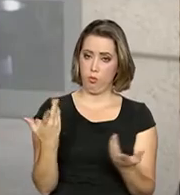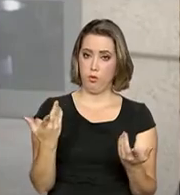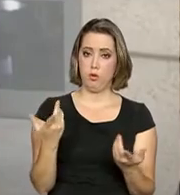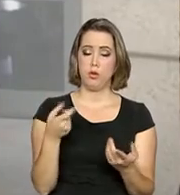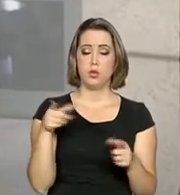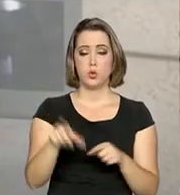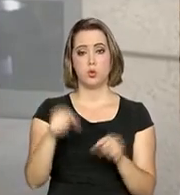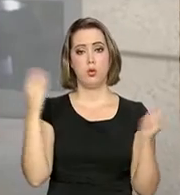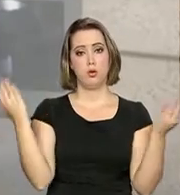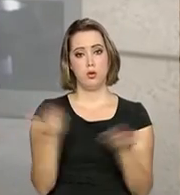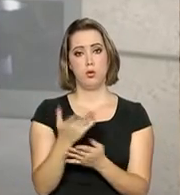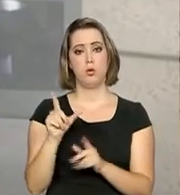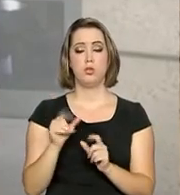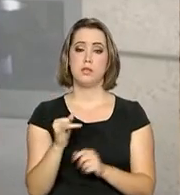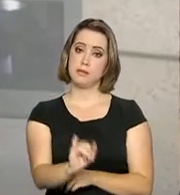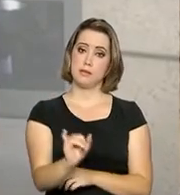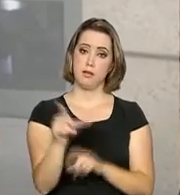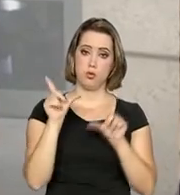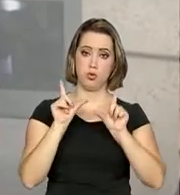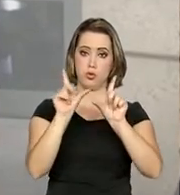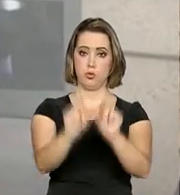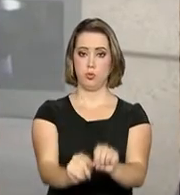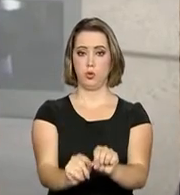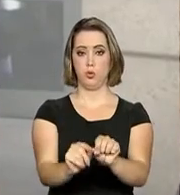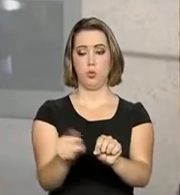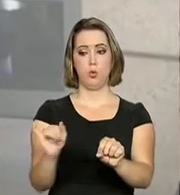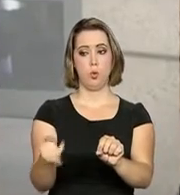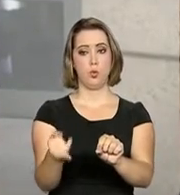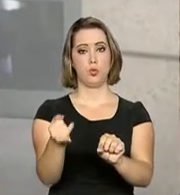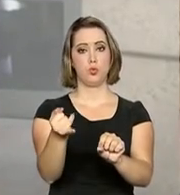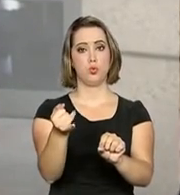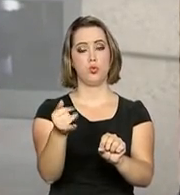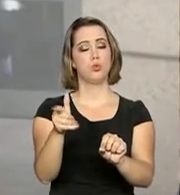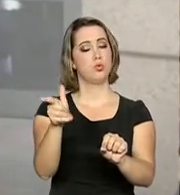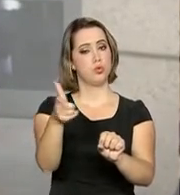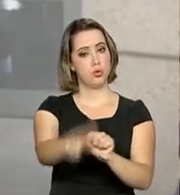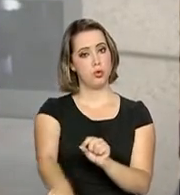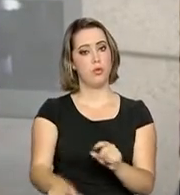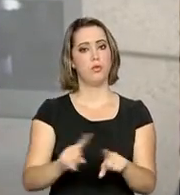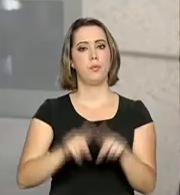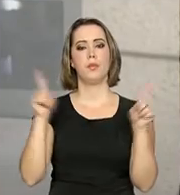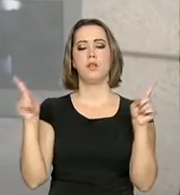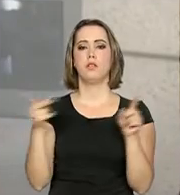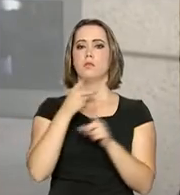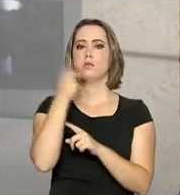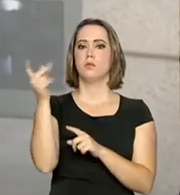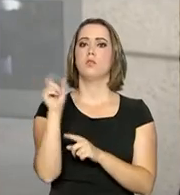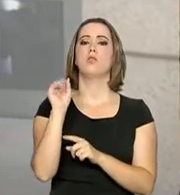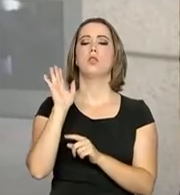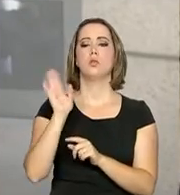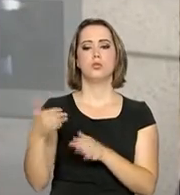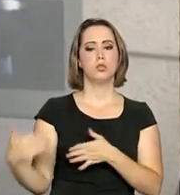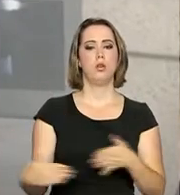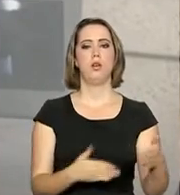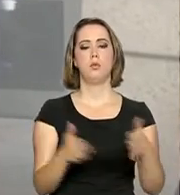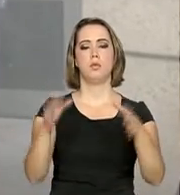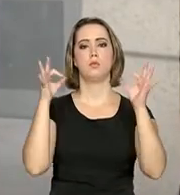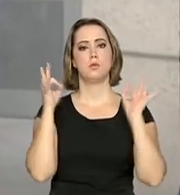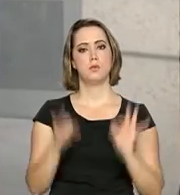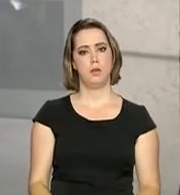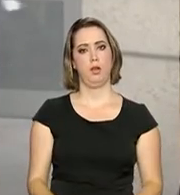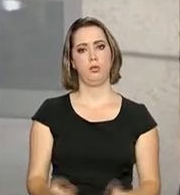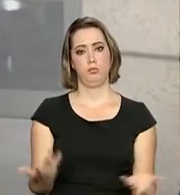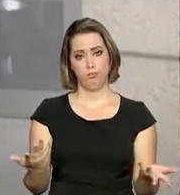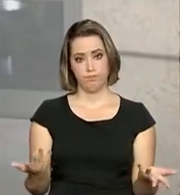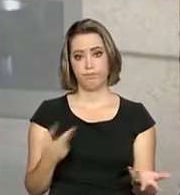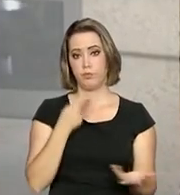fim da tarde se reduz a taxa Selic mais uma vez. Mas Henrique Meirelles falou que o Brasil está no caminho certo disse que